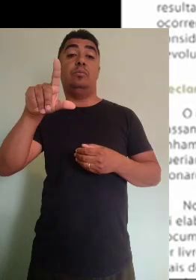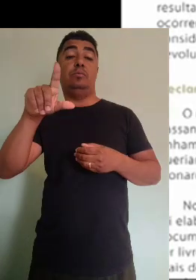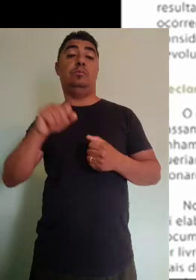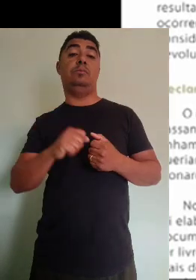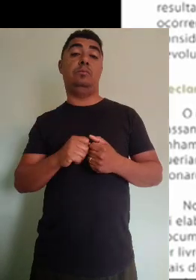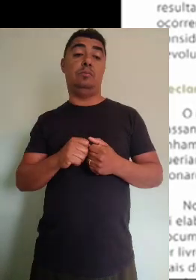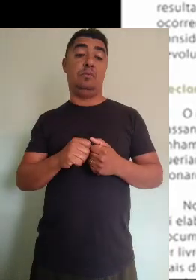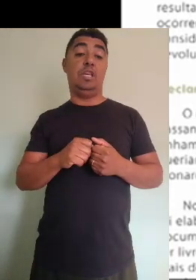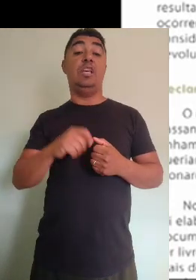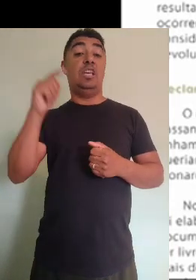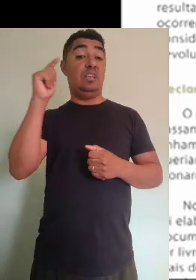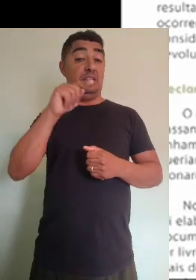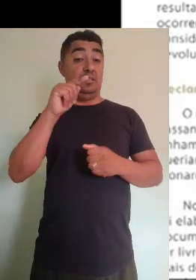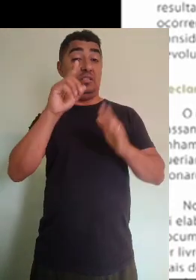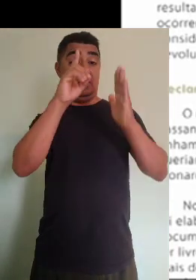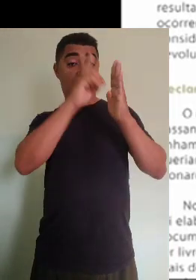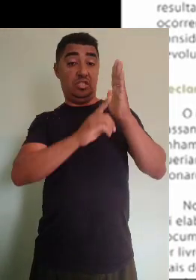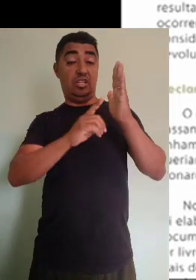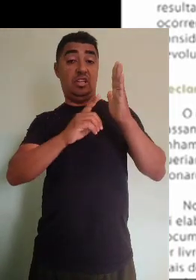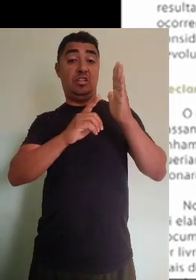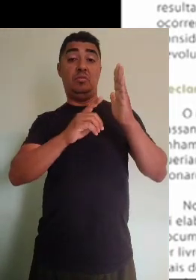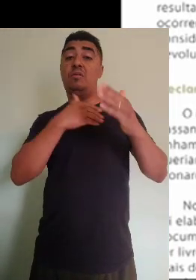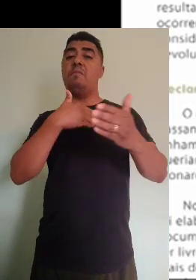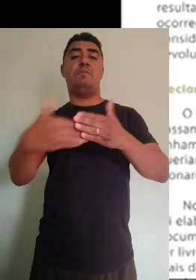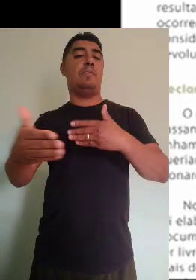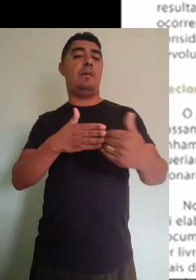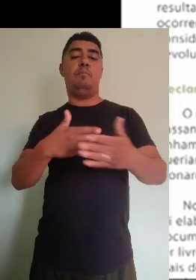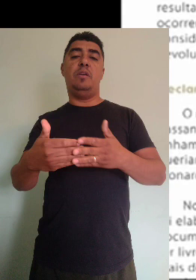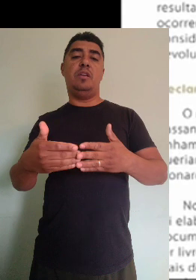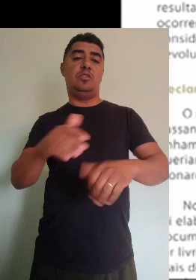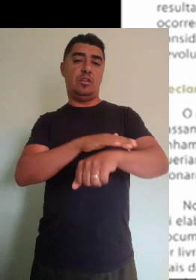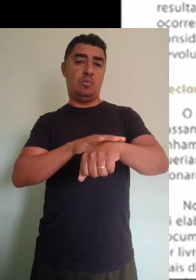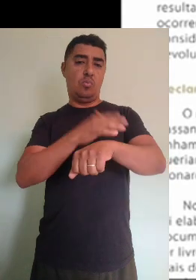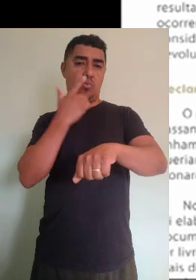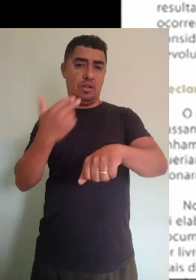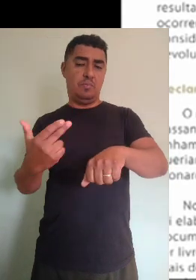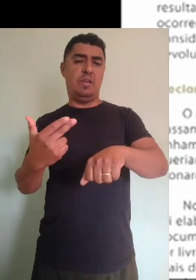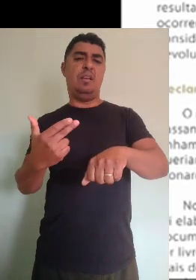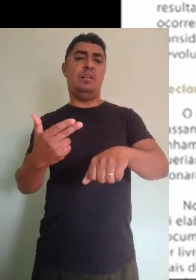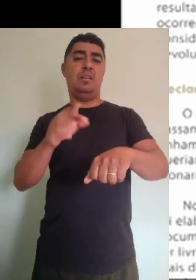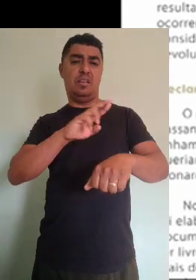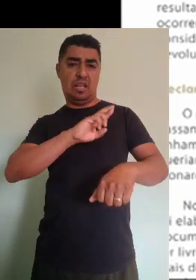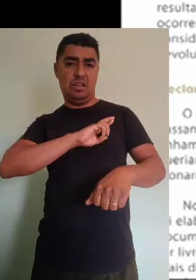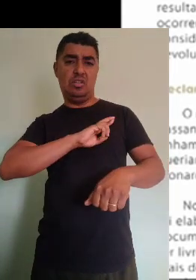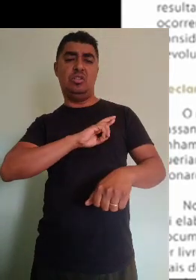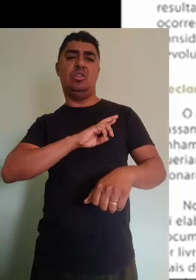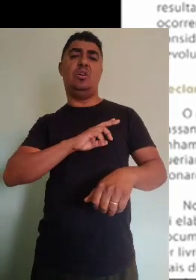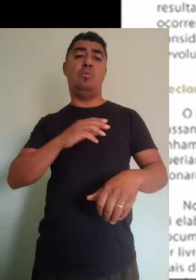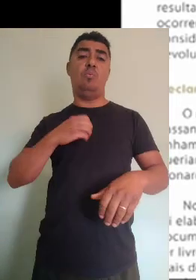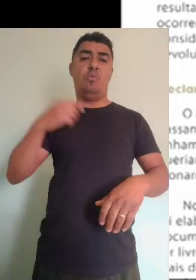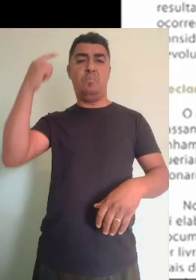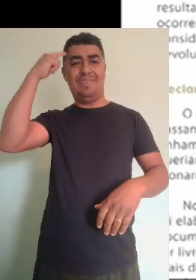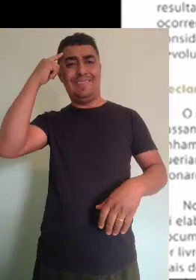não dependem de onde nascemos, nem do tom da nossa pele, nem da religião que praticamos, ou de possuirmos